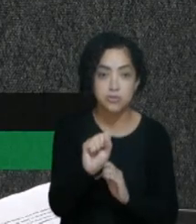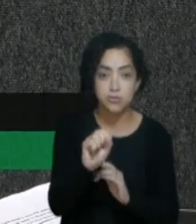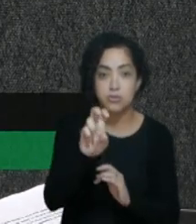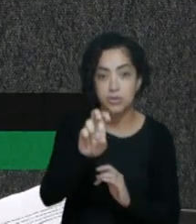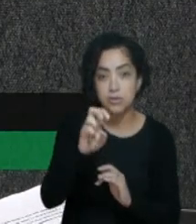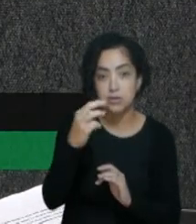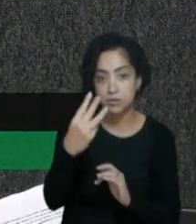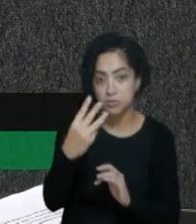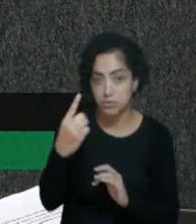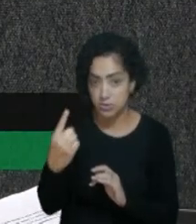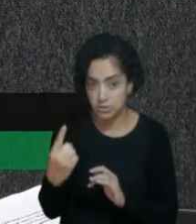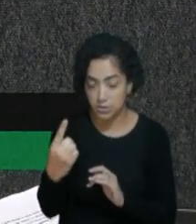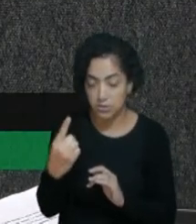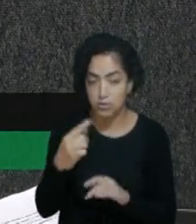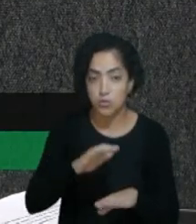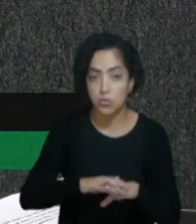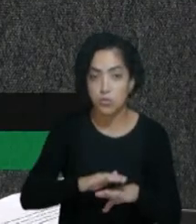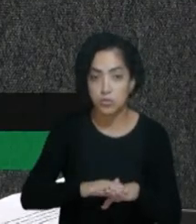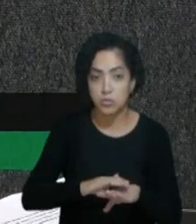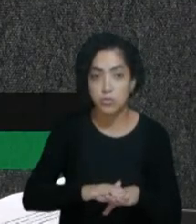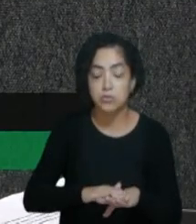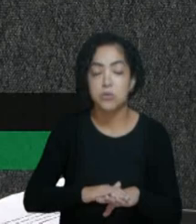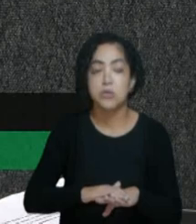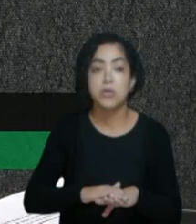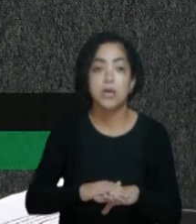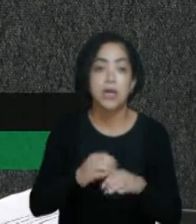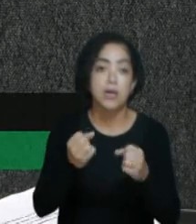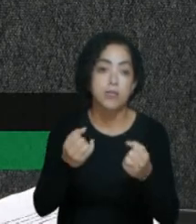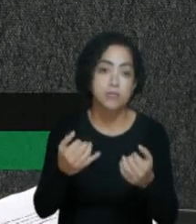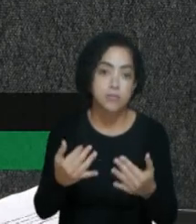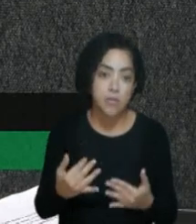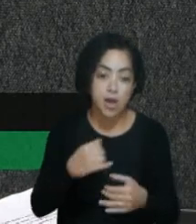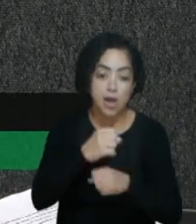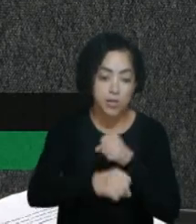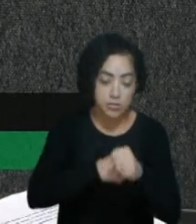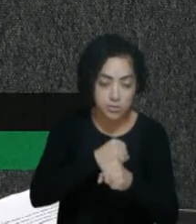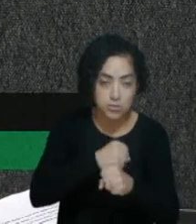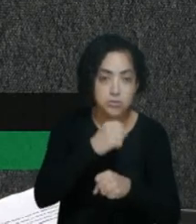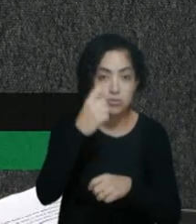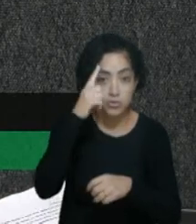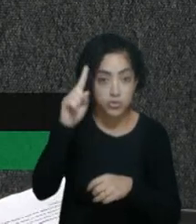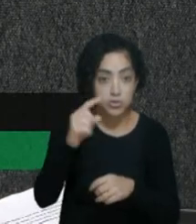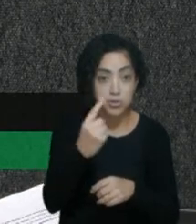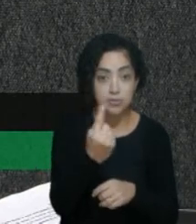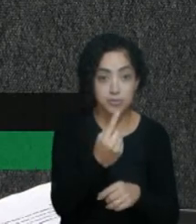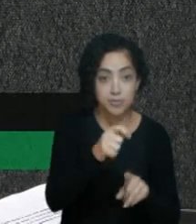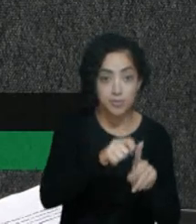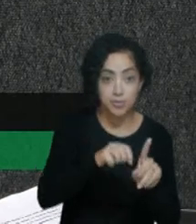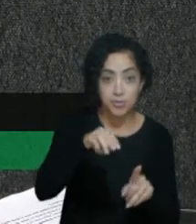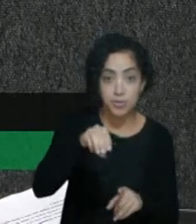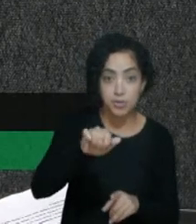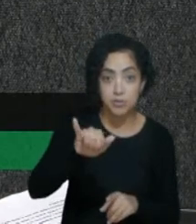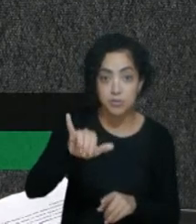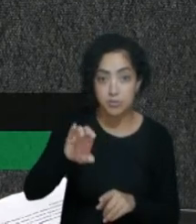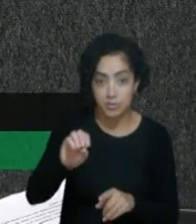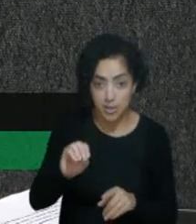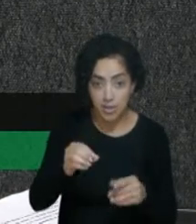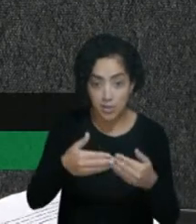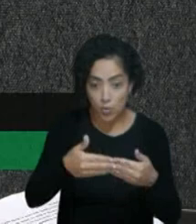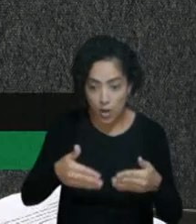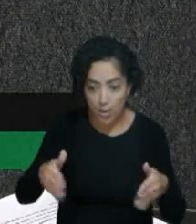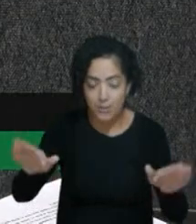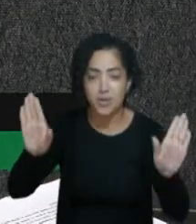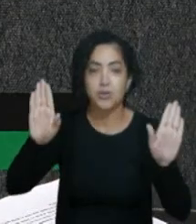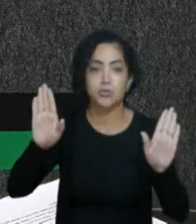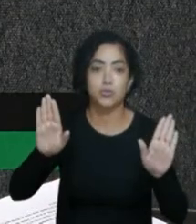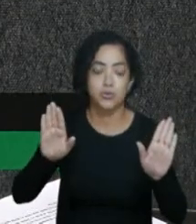18.531 o autor destaca em sua justificativa que anualmente no dia primeo de Maio ocorre a abertura da safara da Tainha todo o litoral do Estado de